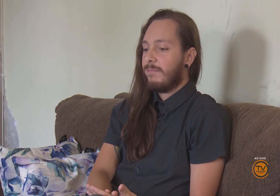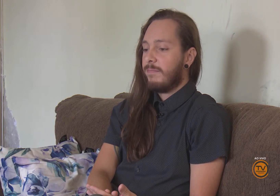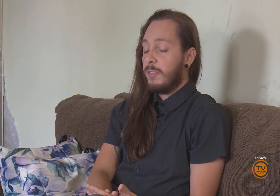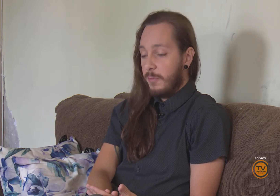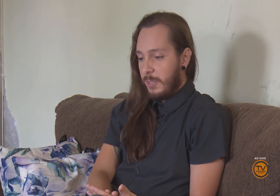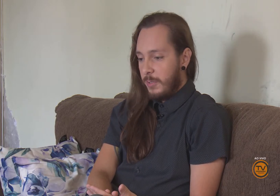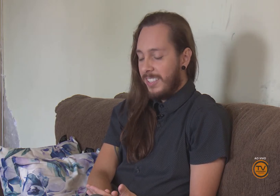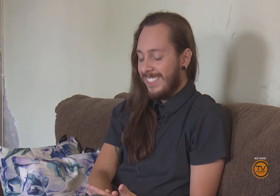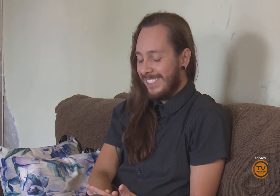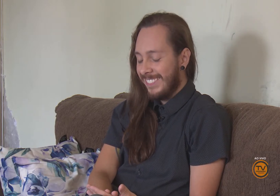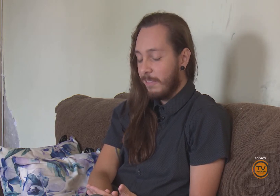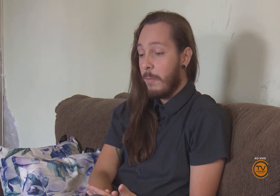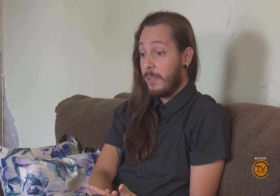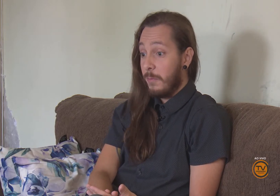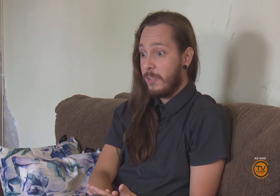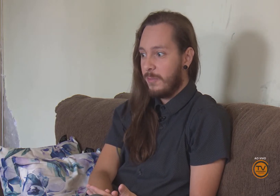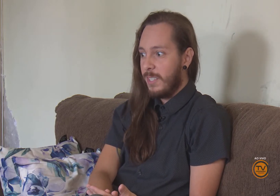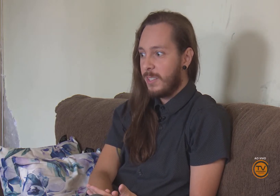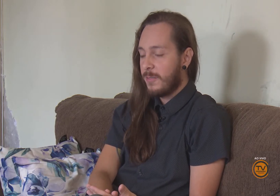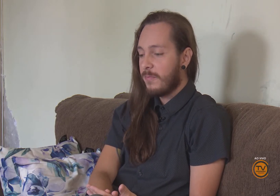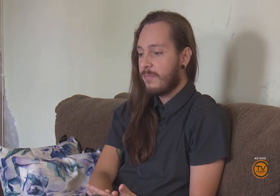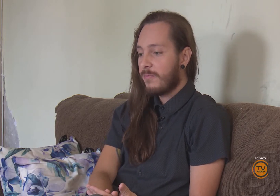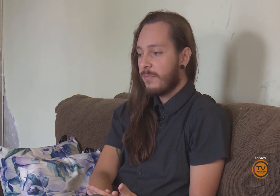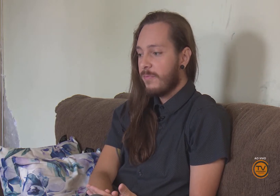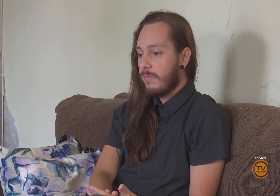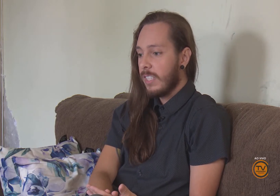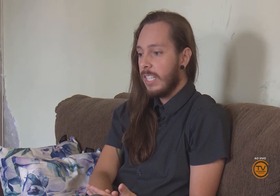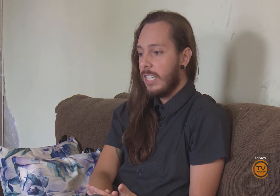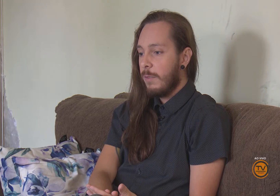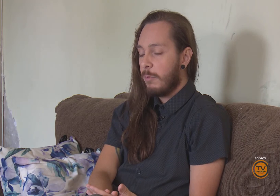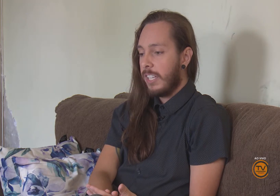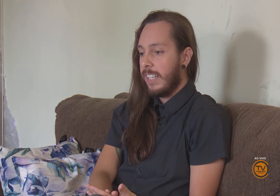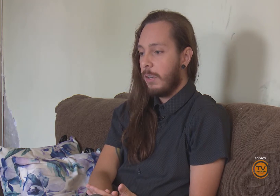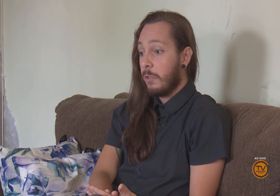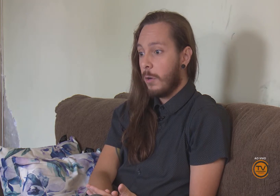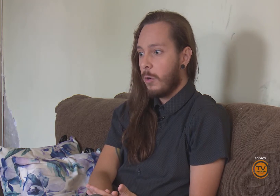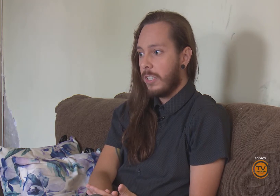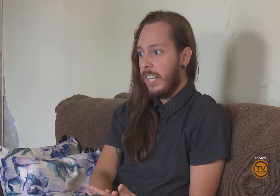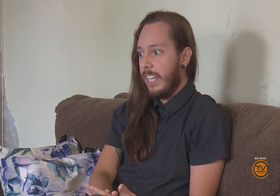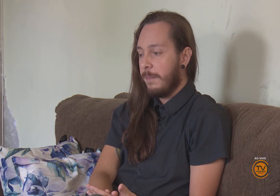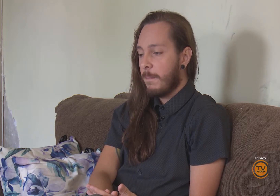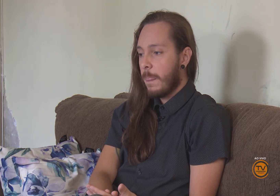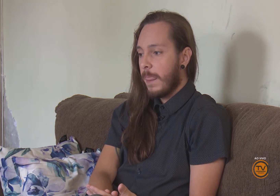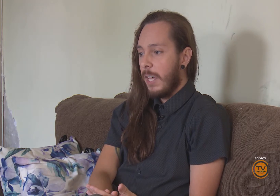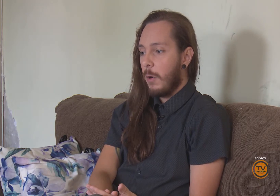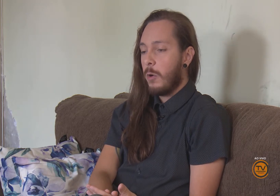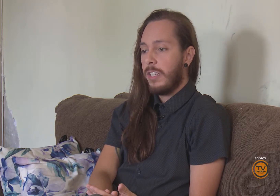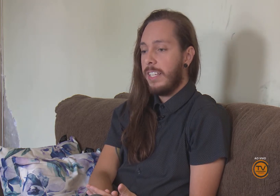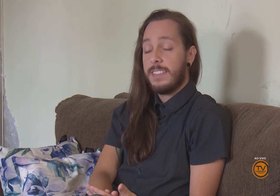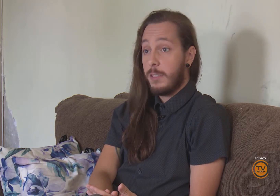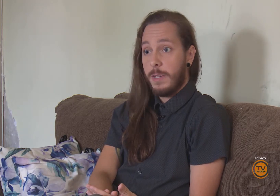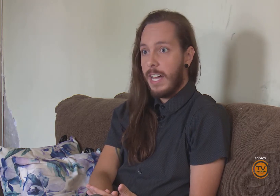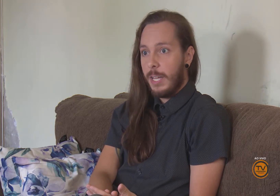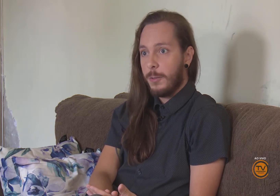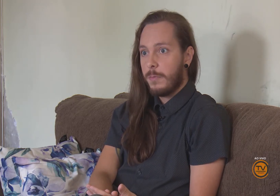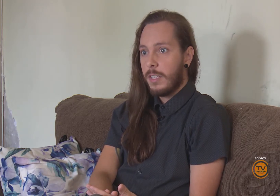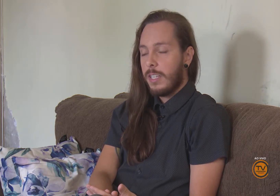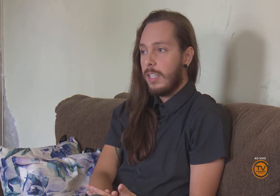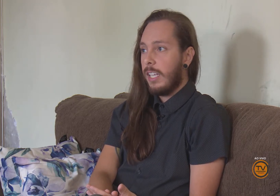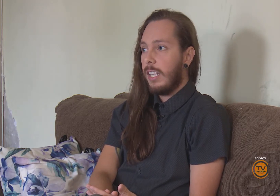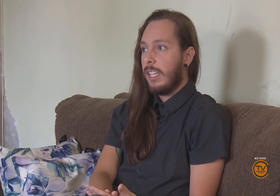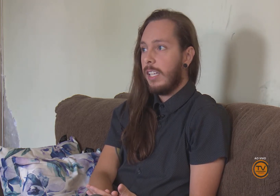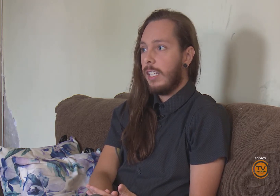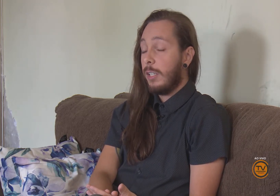lá, difícil, um momento muito difícil. Porque daí quando eu acordei